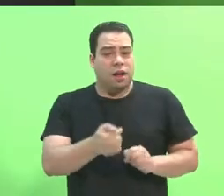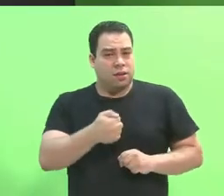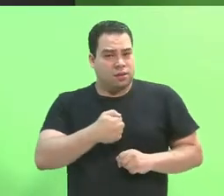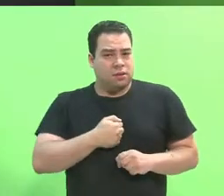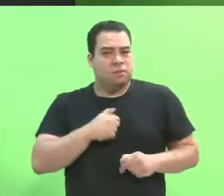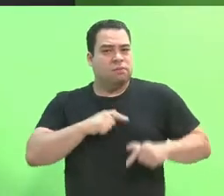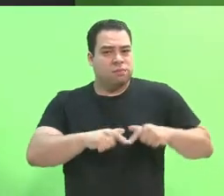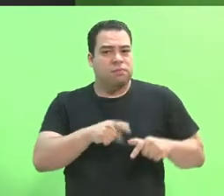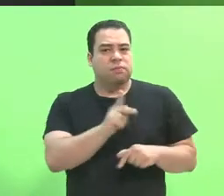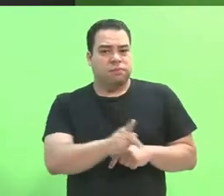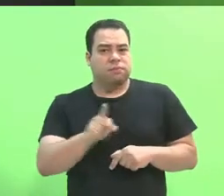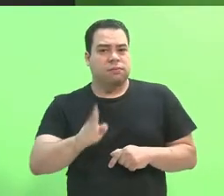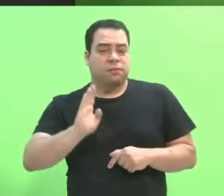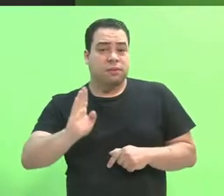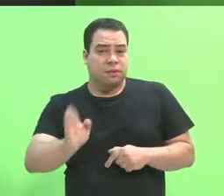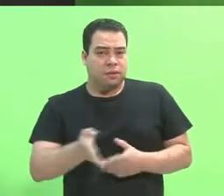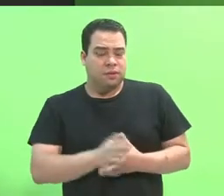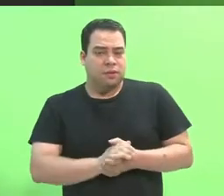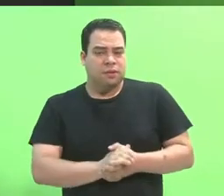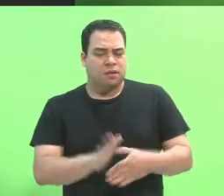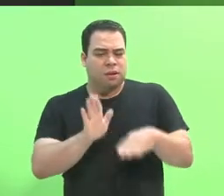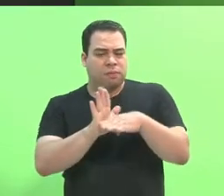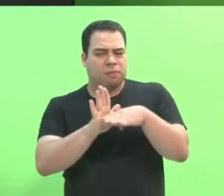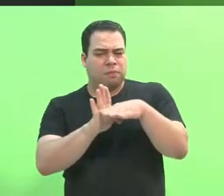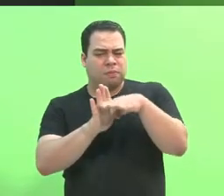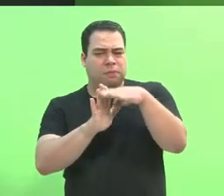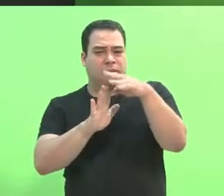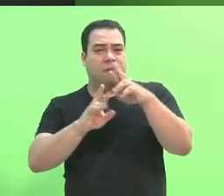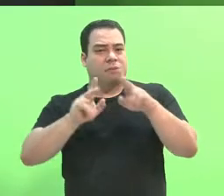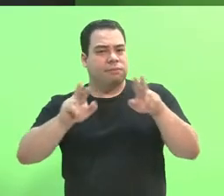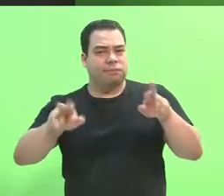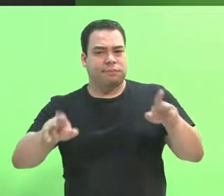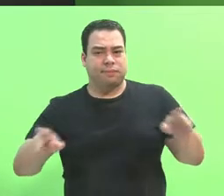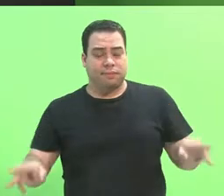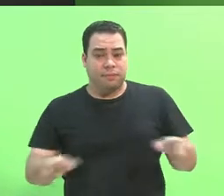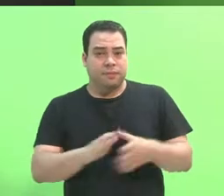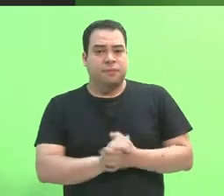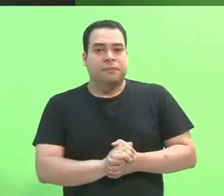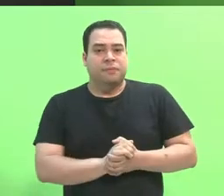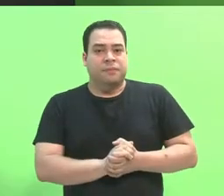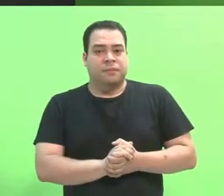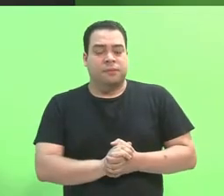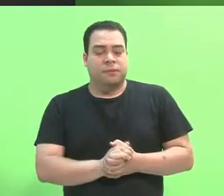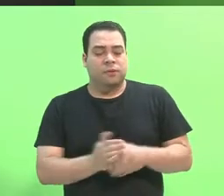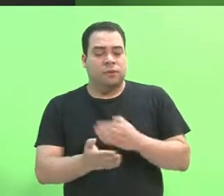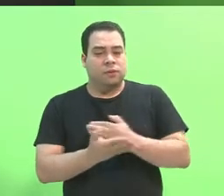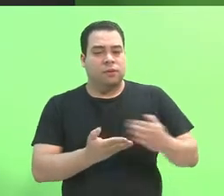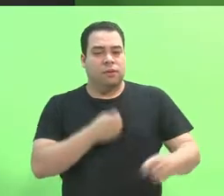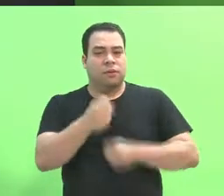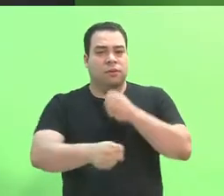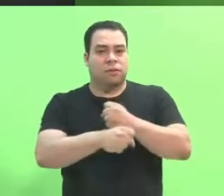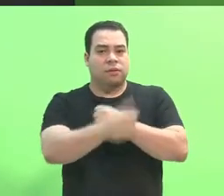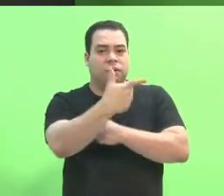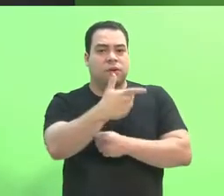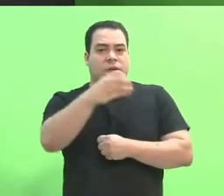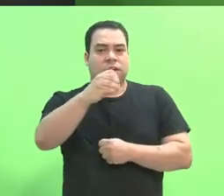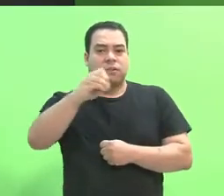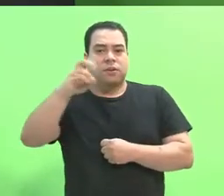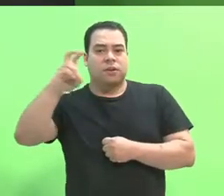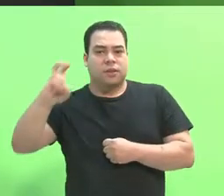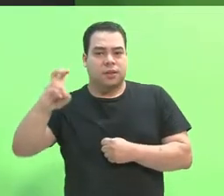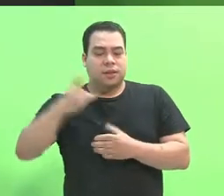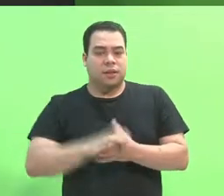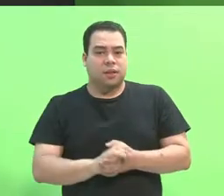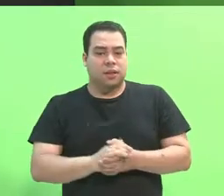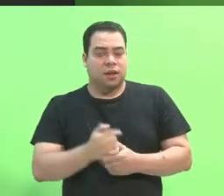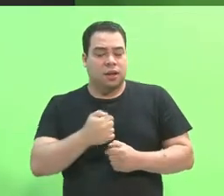oportunidade de atuar como professor nos diferentes níveis de ensino da rede pública, privada, desde o ano de 2005. Eu sou do